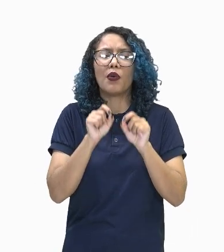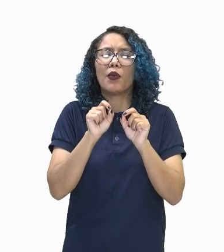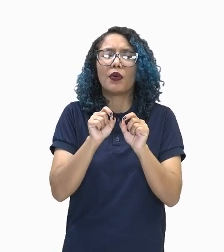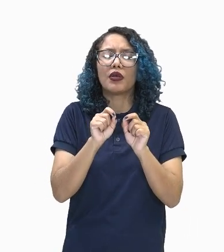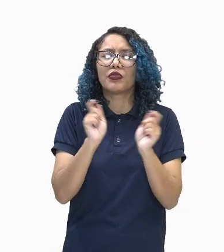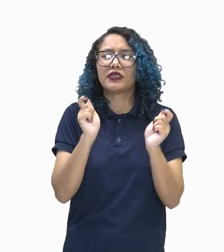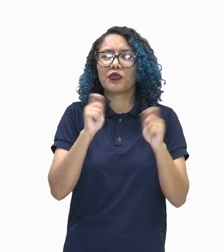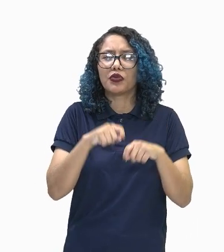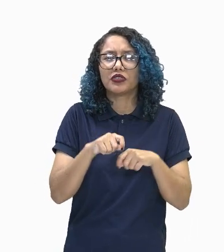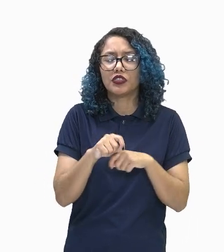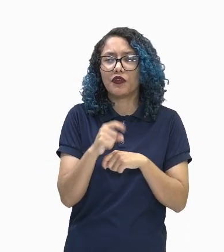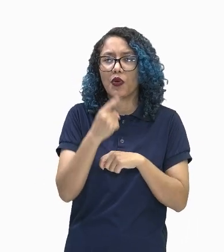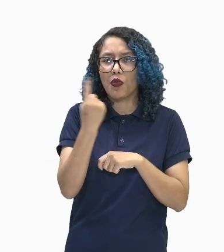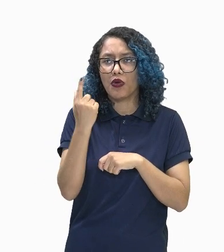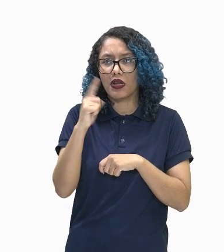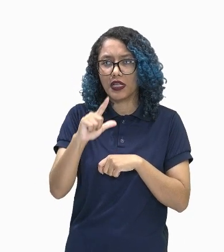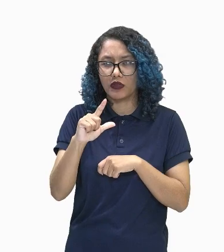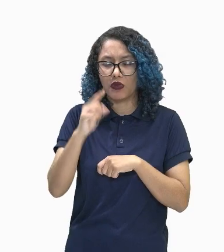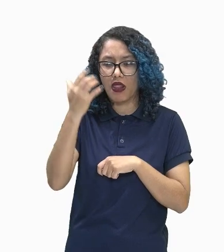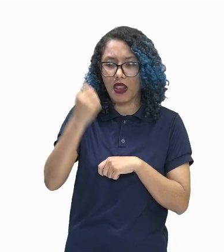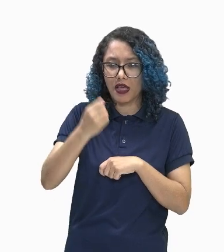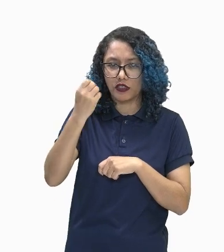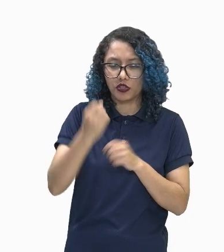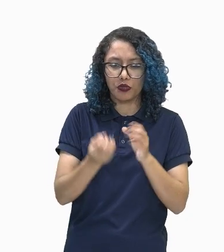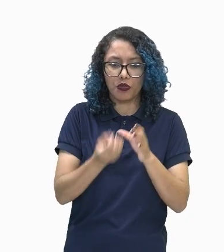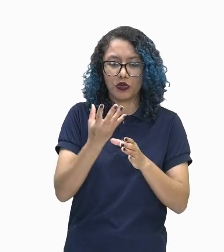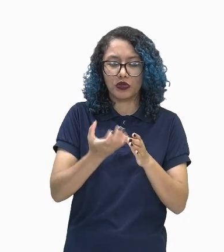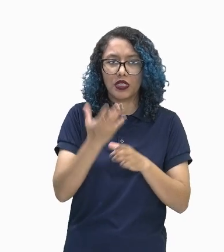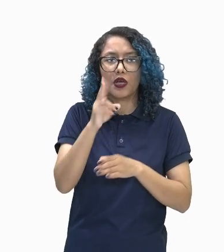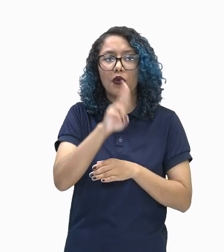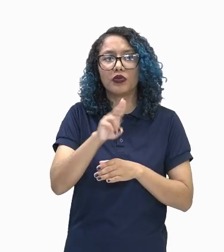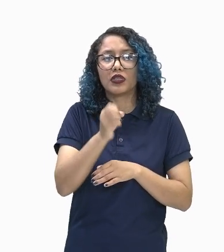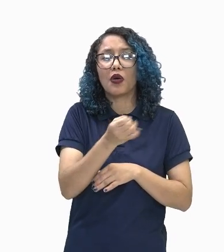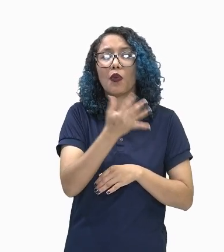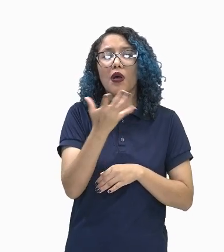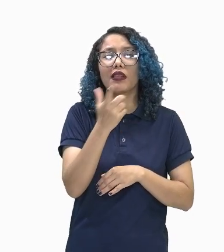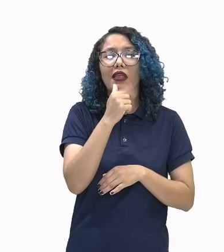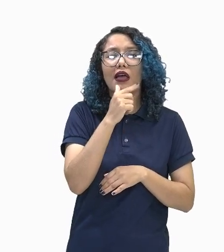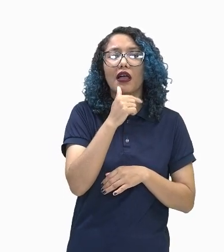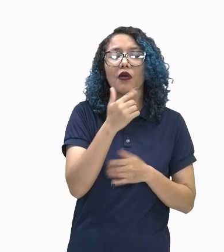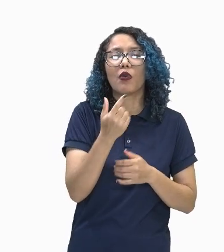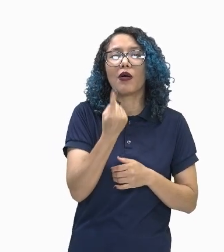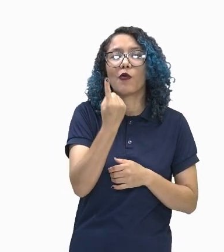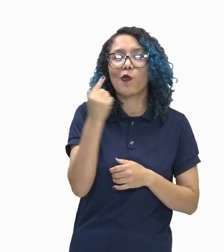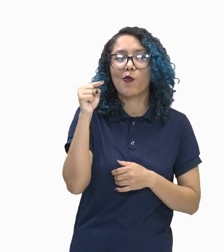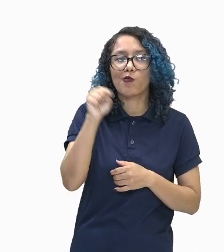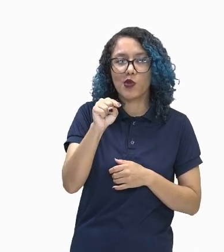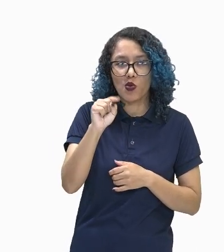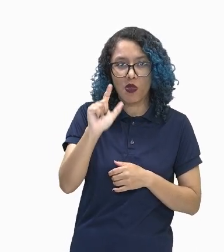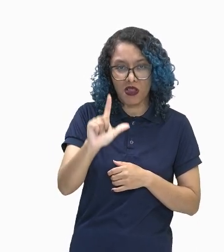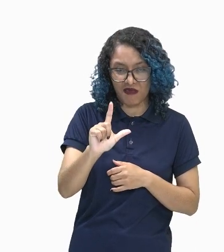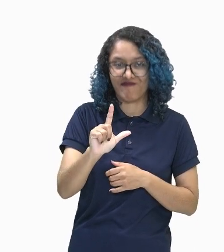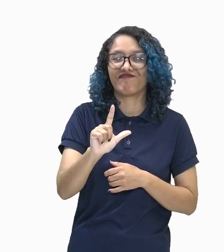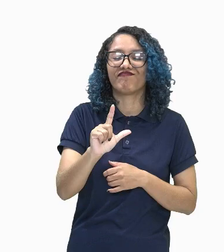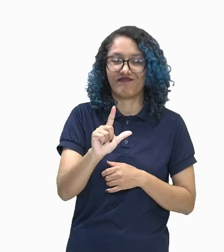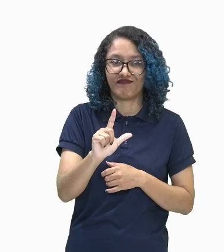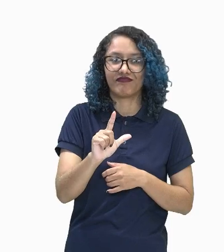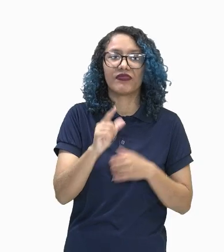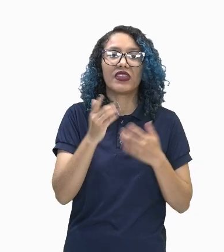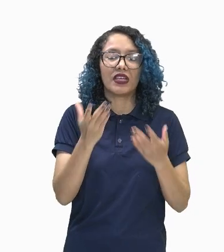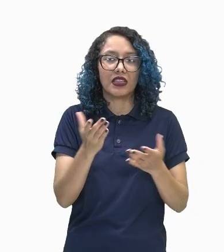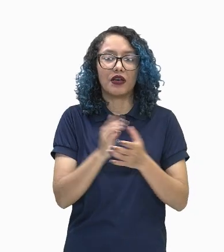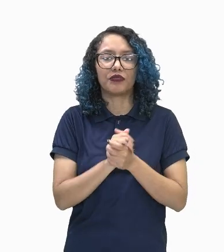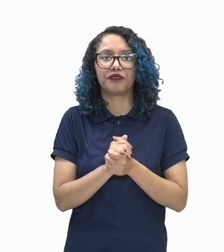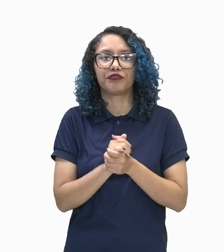1 litro de leite são utilizados 1.000 litros de água. Sabemos desse